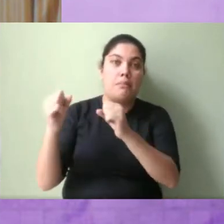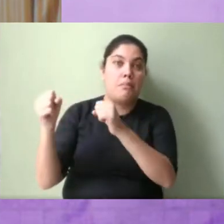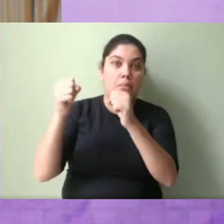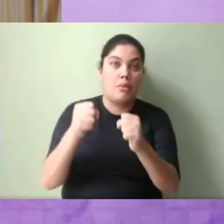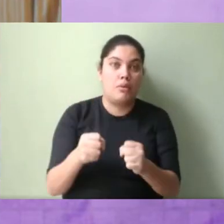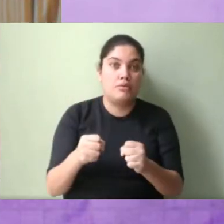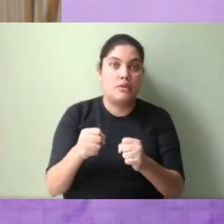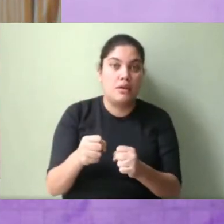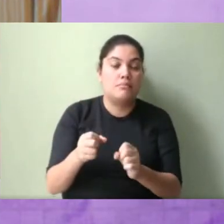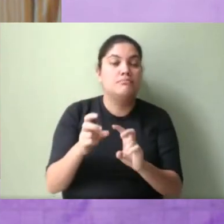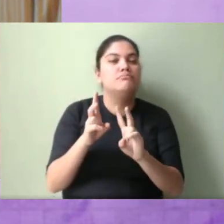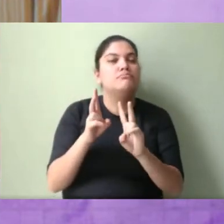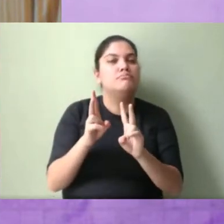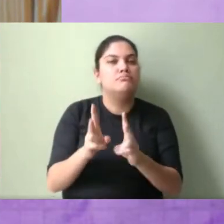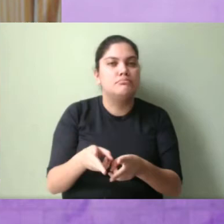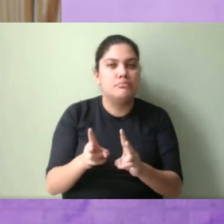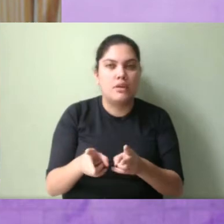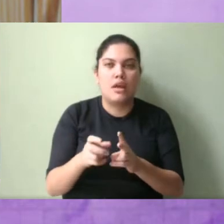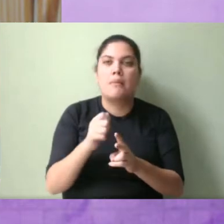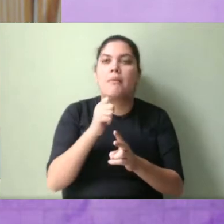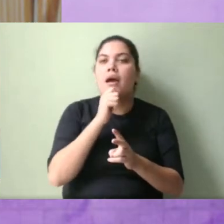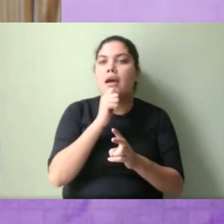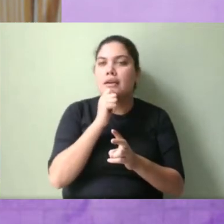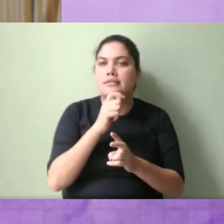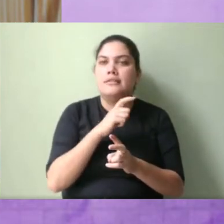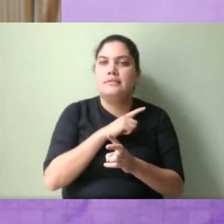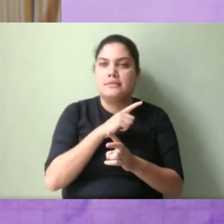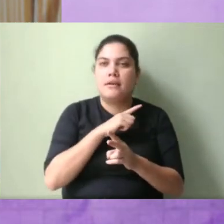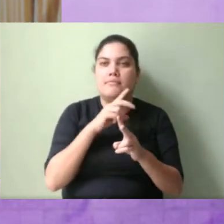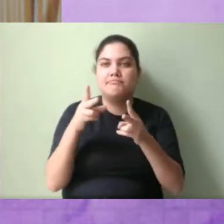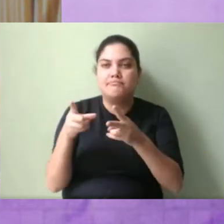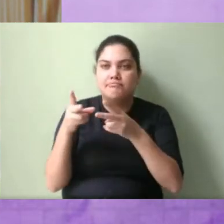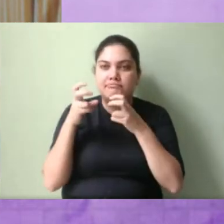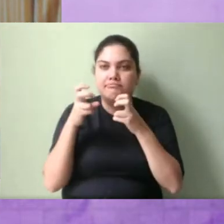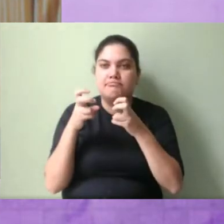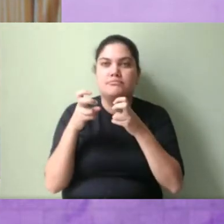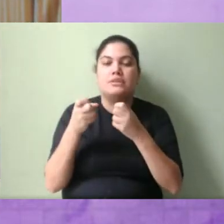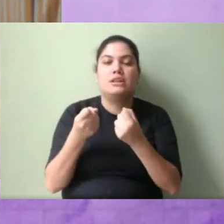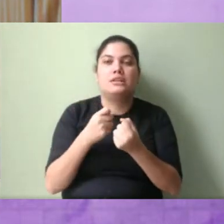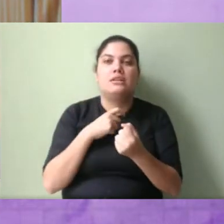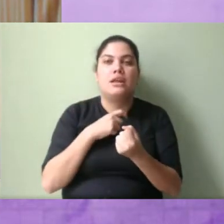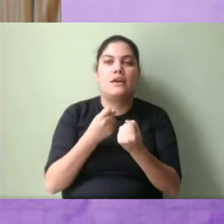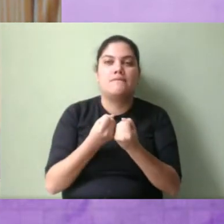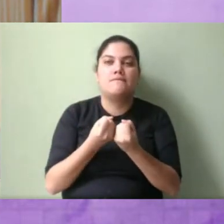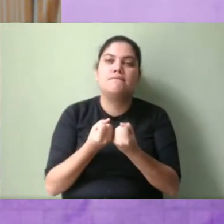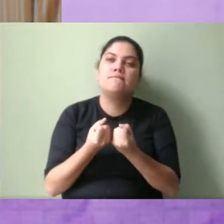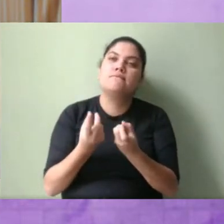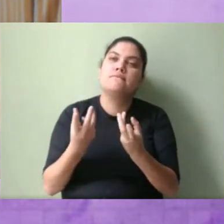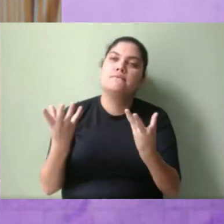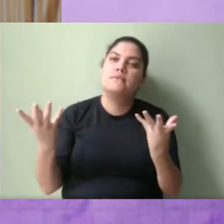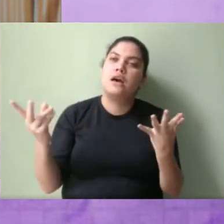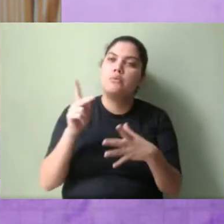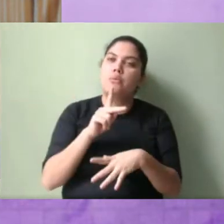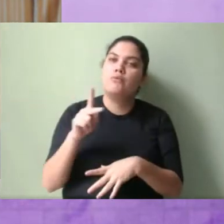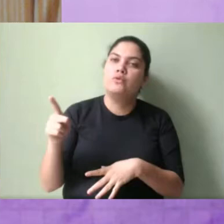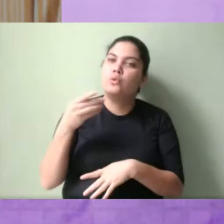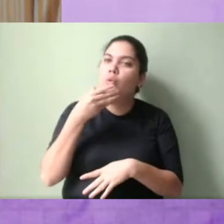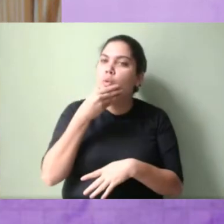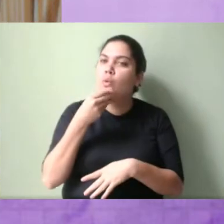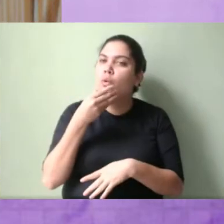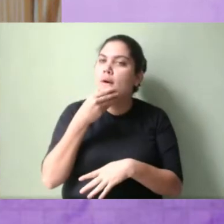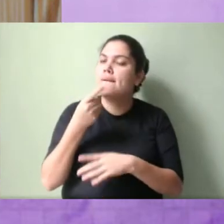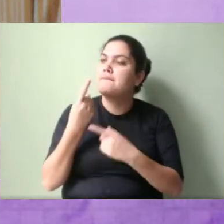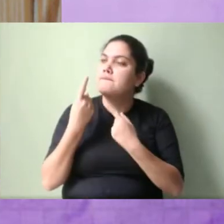né? Seria inverso a questão. A mulher está na situação de poder, mas ainda assim existe e é